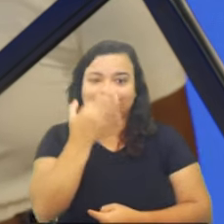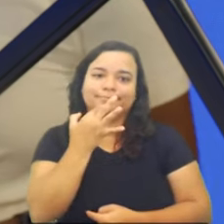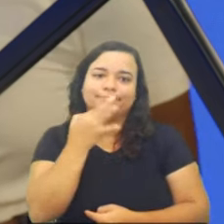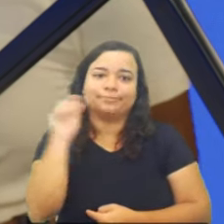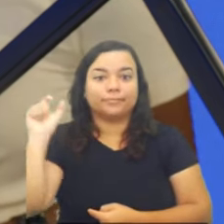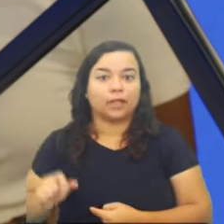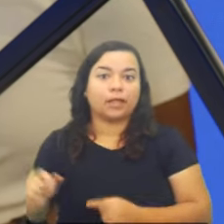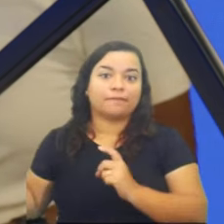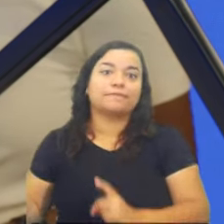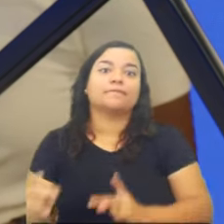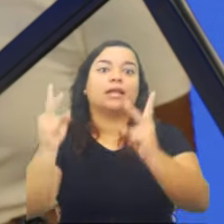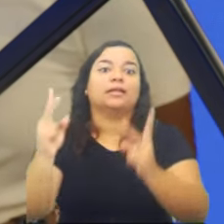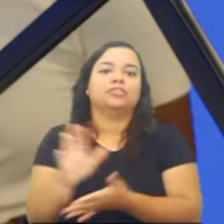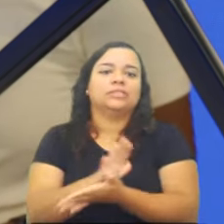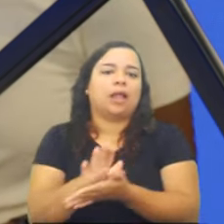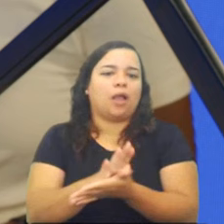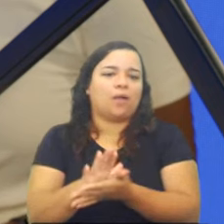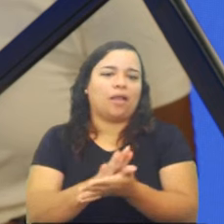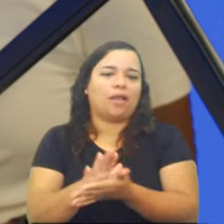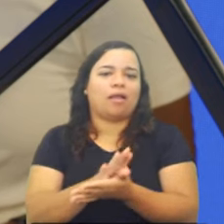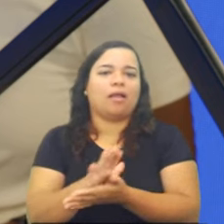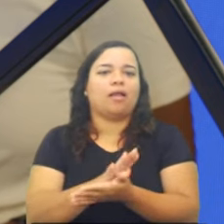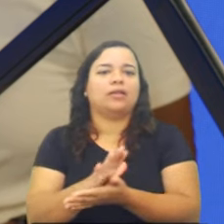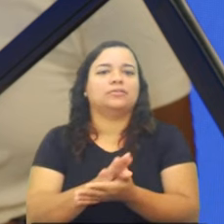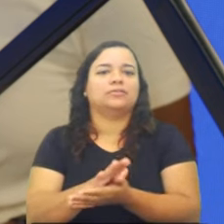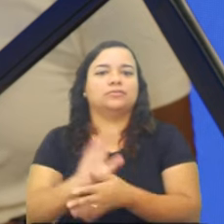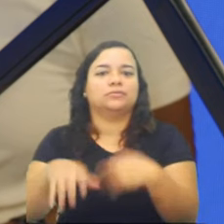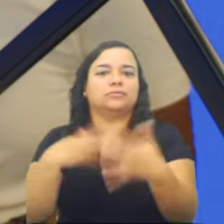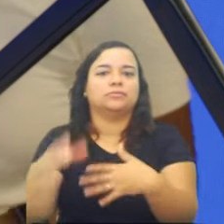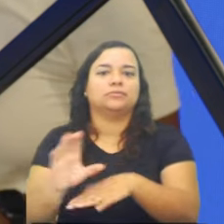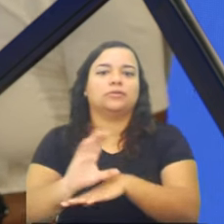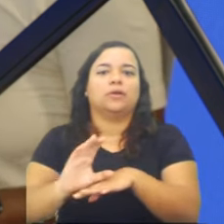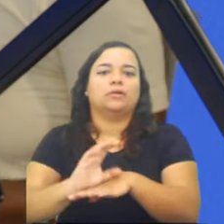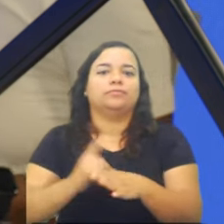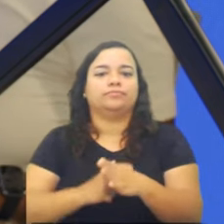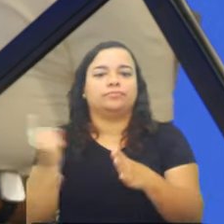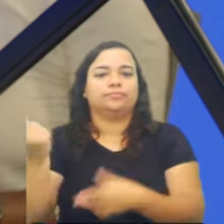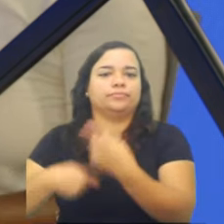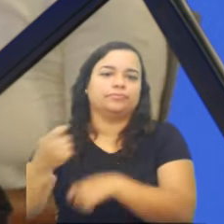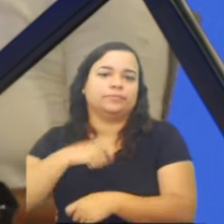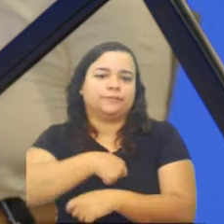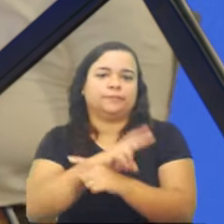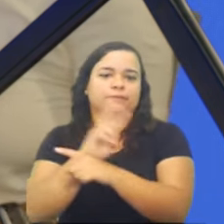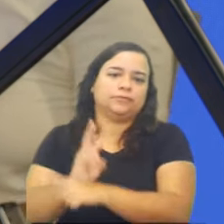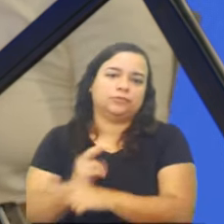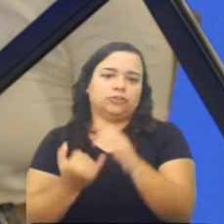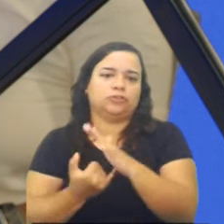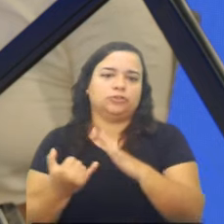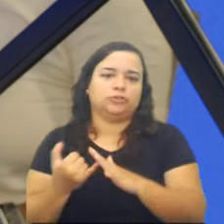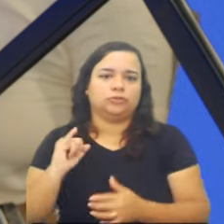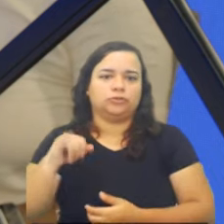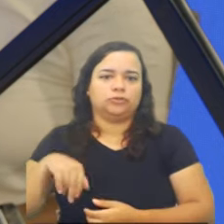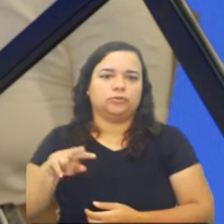conhece né de vendedora de salgados se tornou conselheira Independente de administração fiscal né e